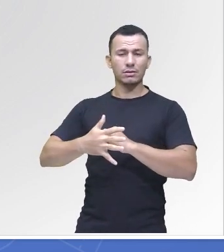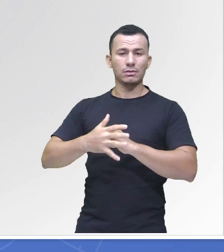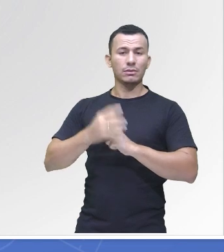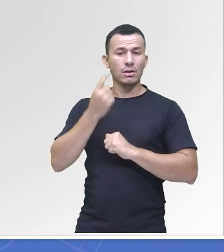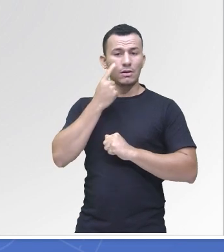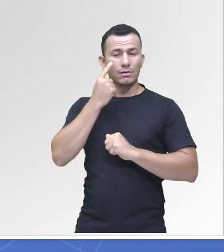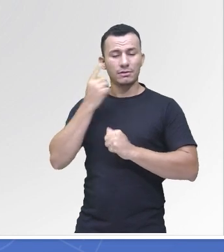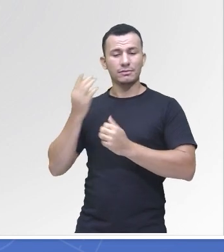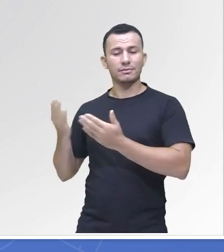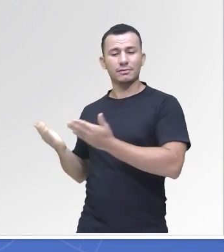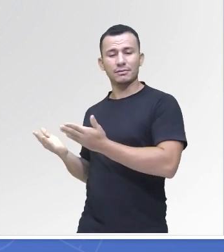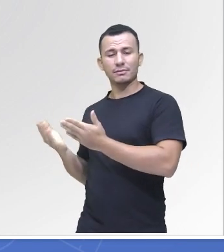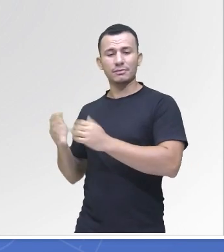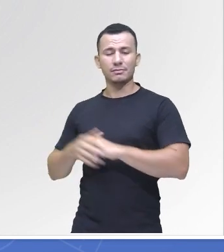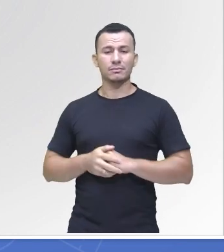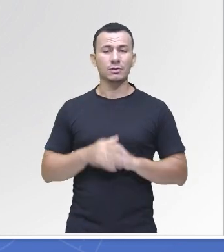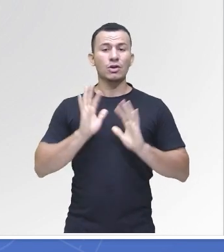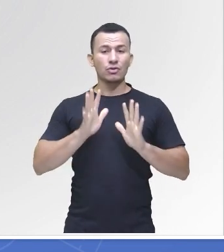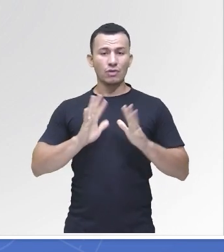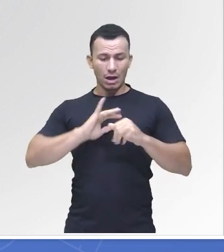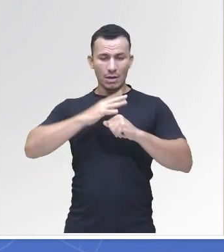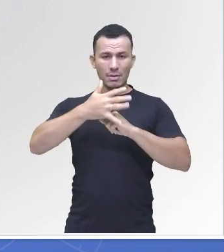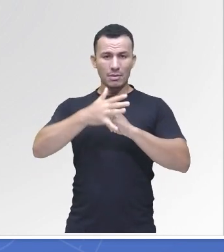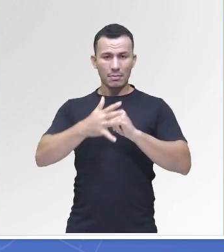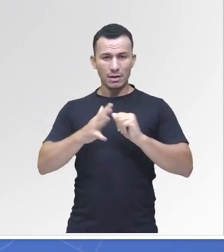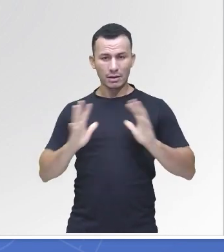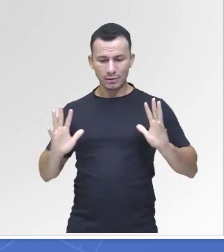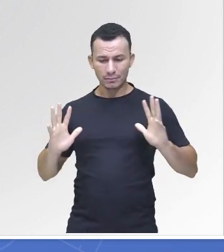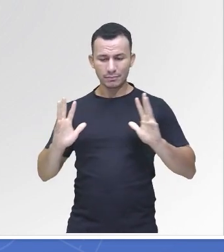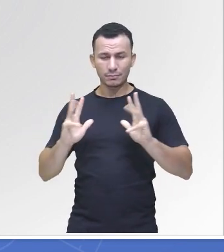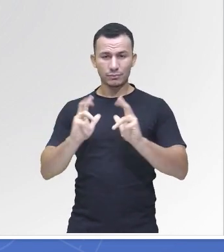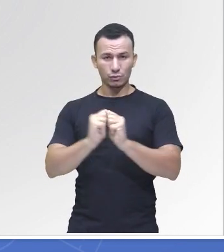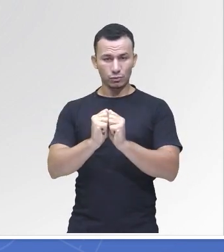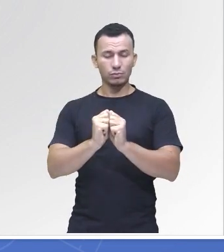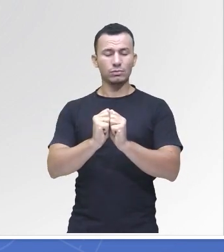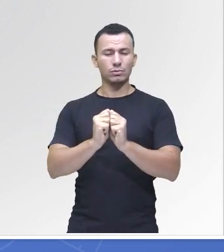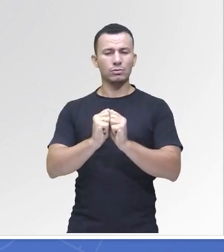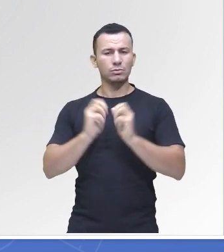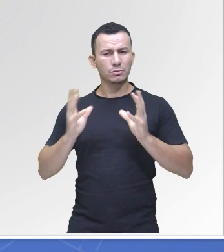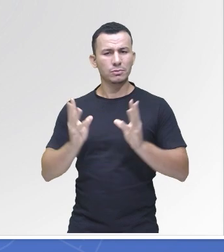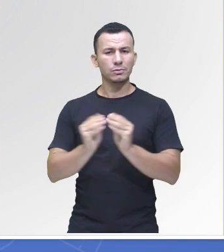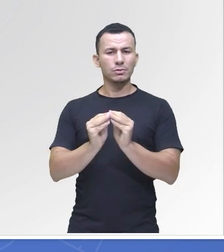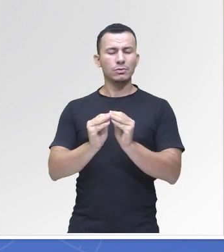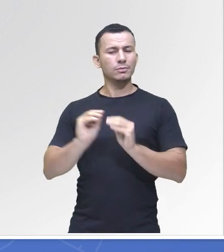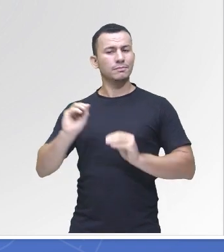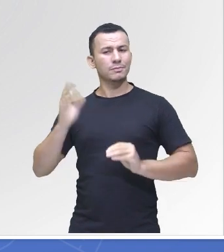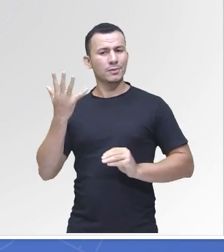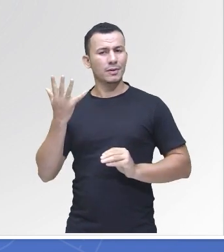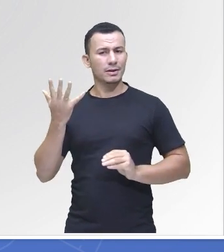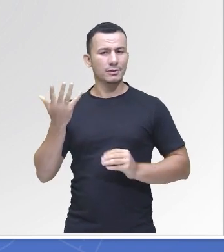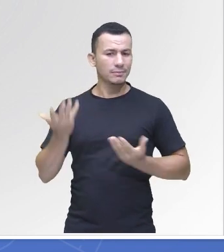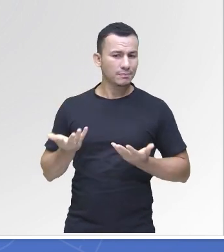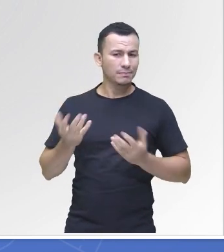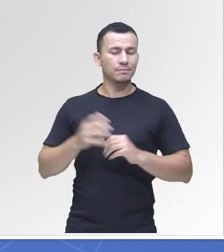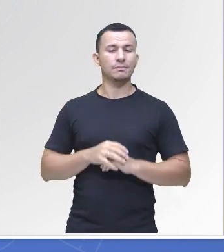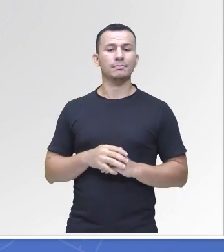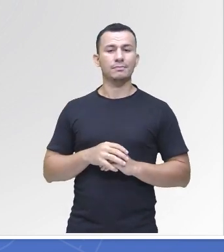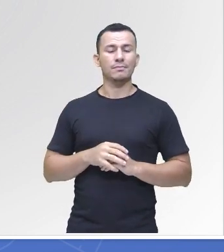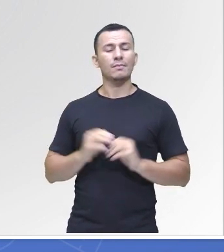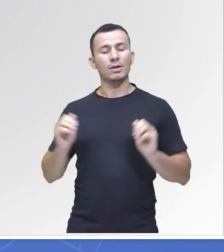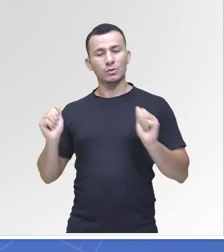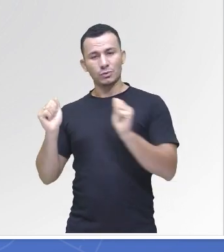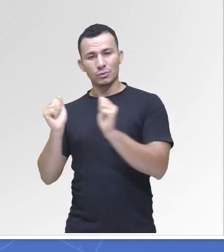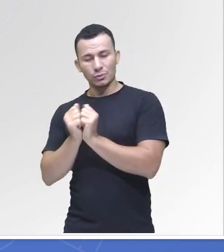essa fusão. Quando ela funde, quando ela se liga, o que acontece? Esse capsídeo junto